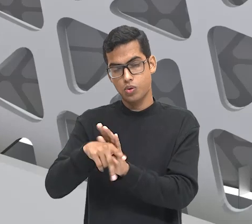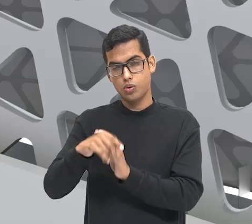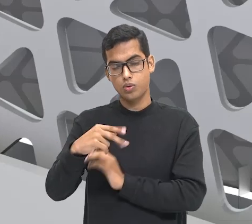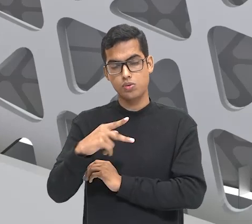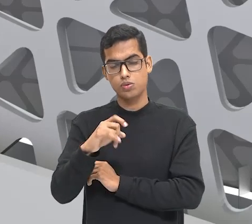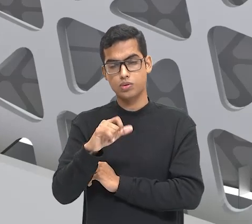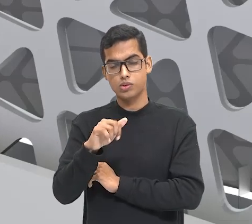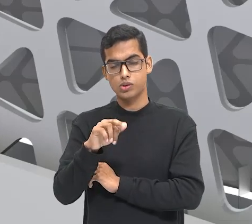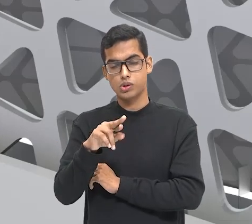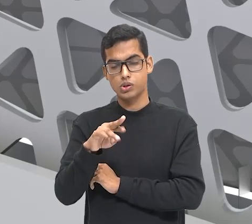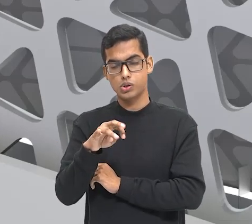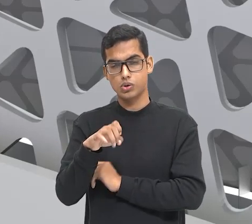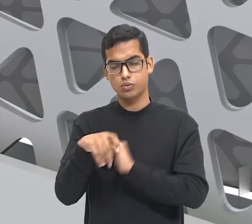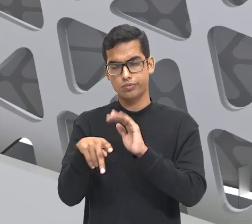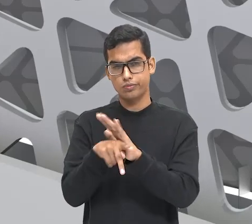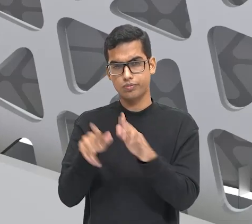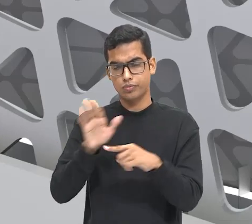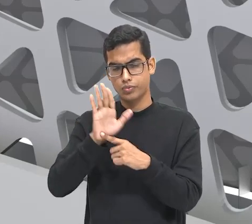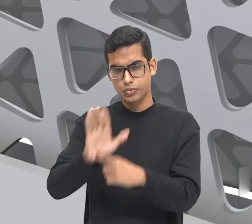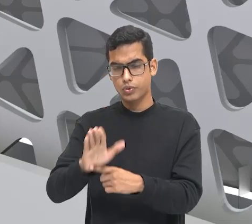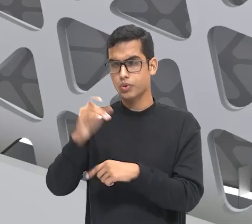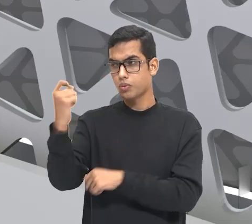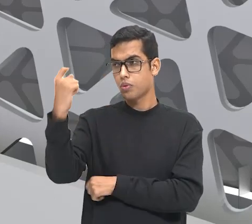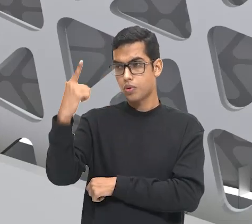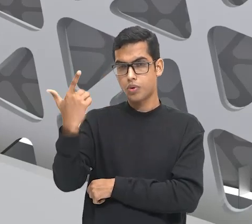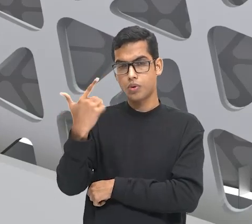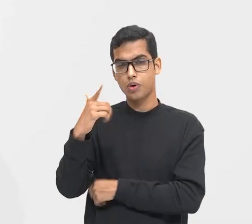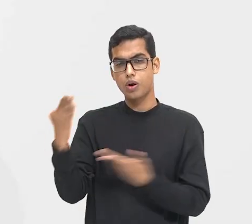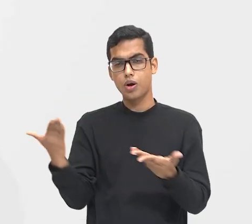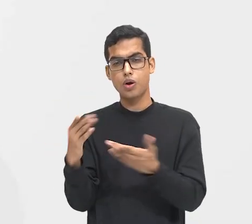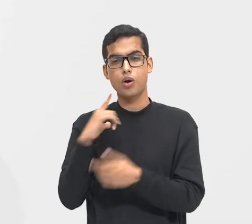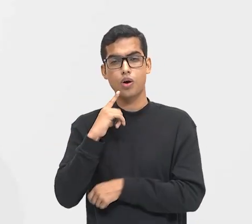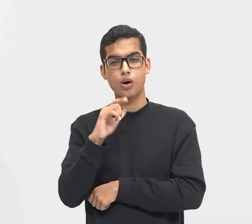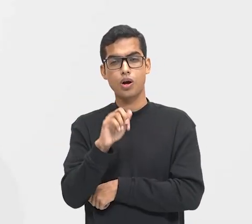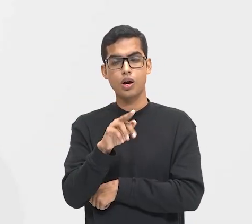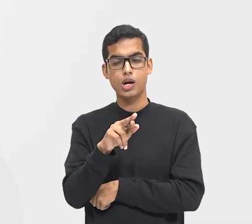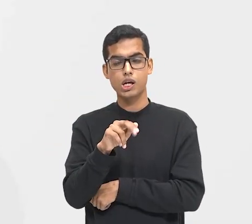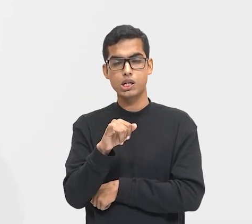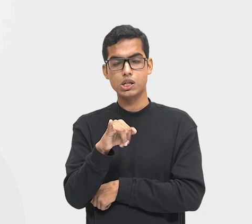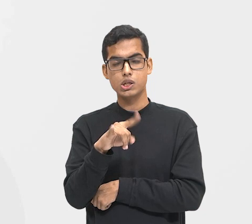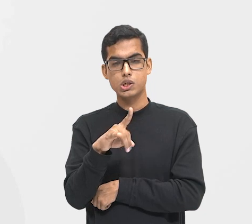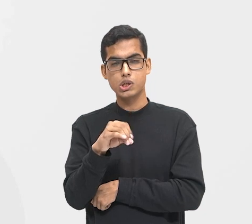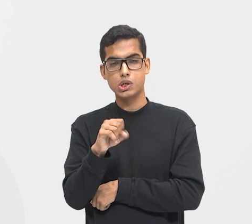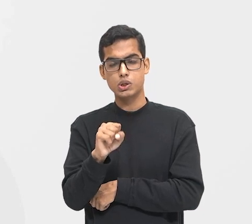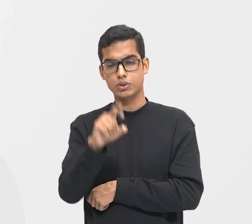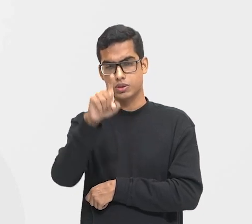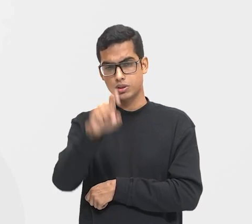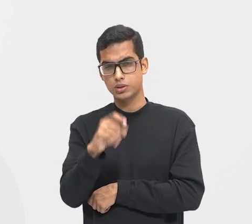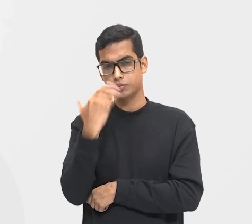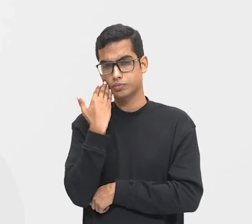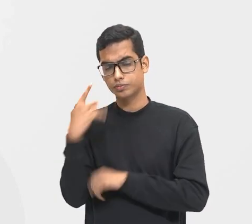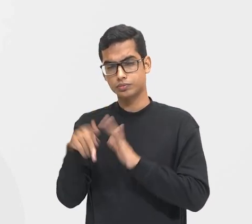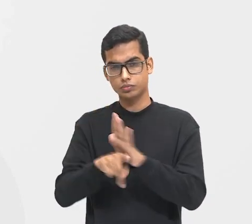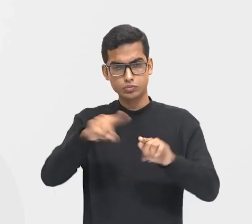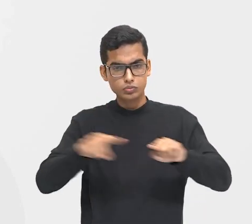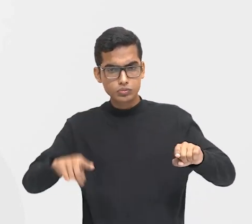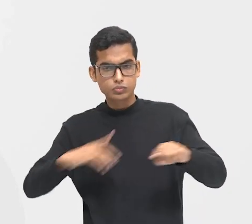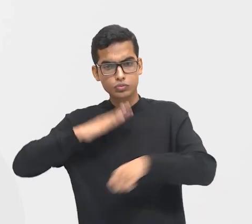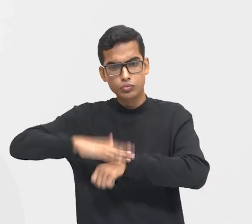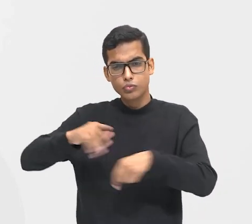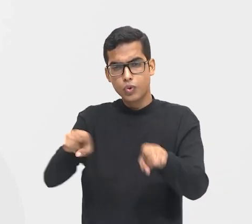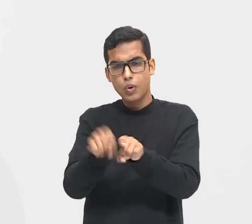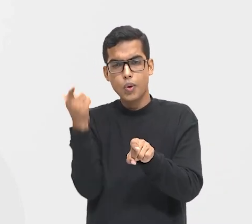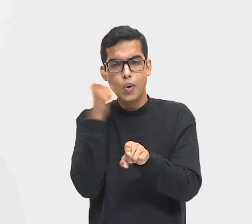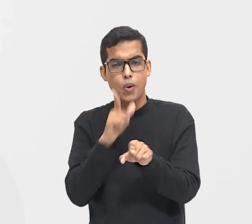exposição ao sol, certo? E aí nós vamos ver agora sobre os raios X, olha só. Os raios X são ondas capazes